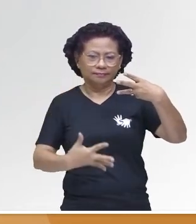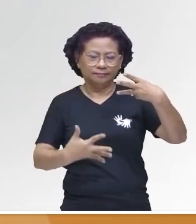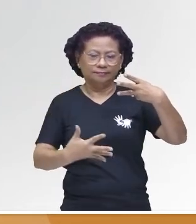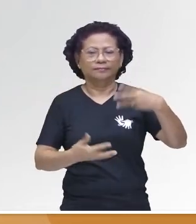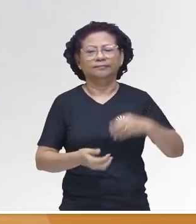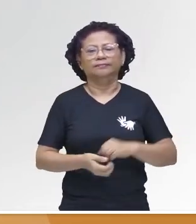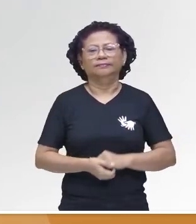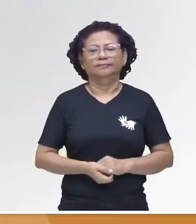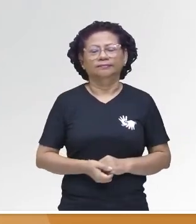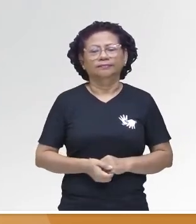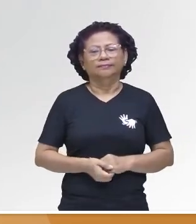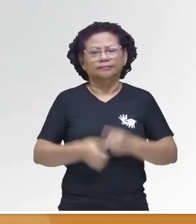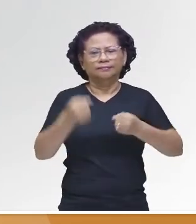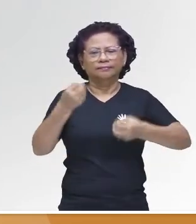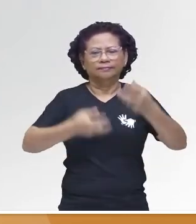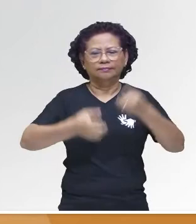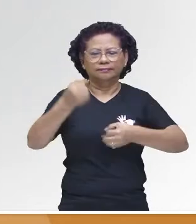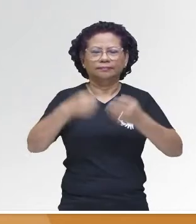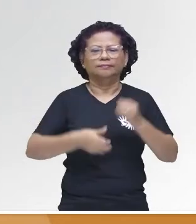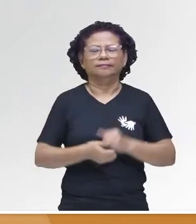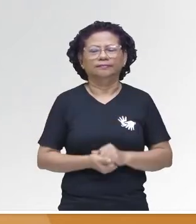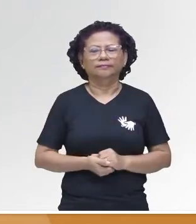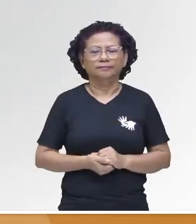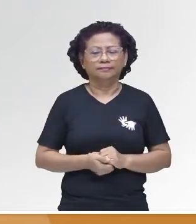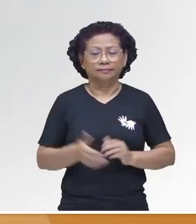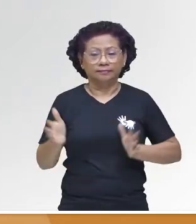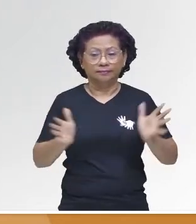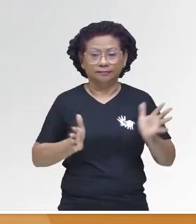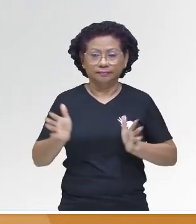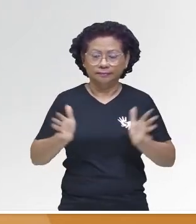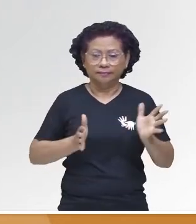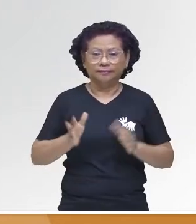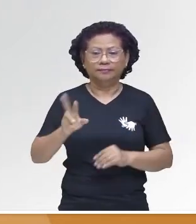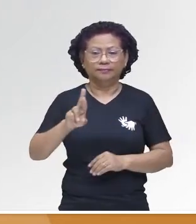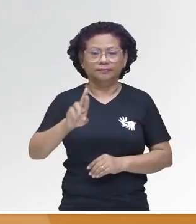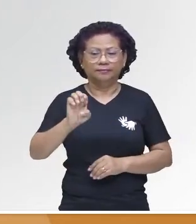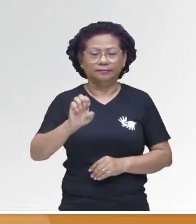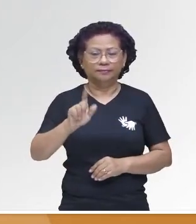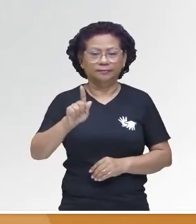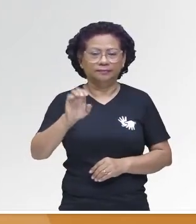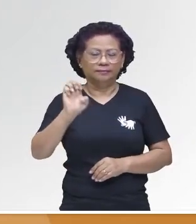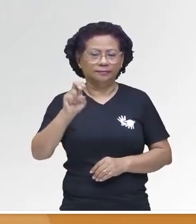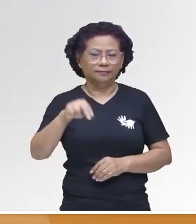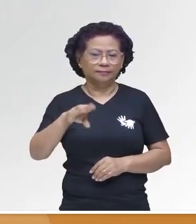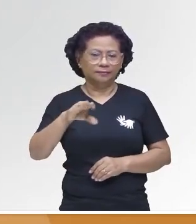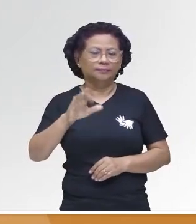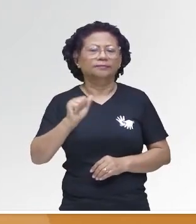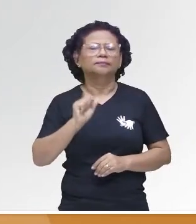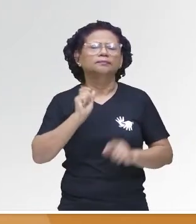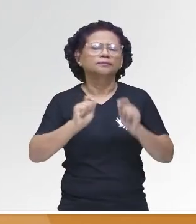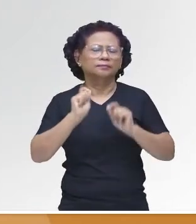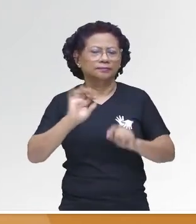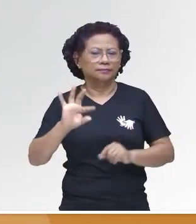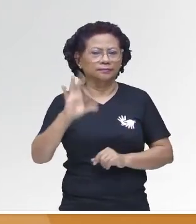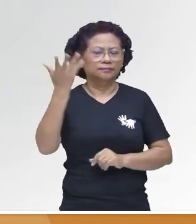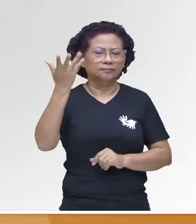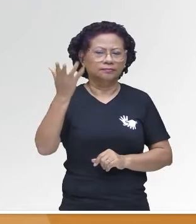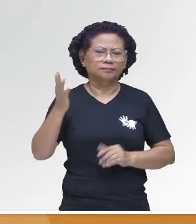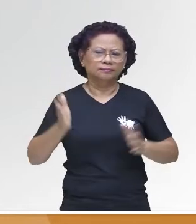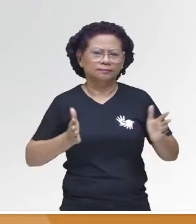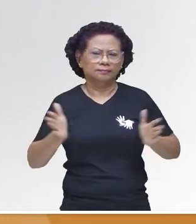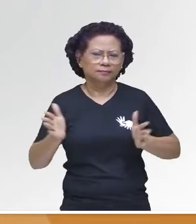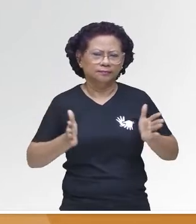momento durante a regência. Então, o que aconteceu de importante nesse